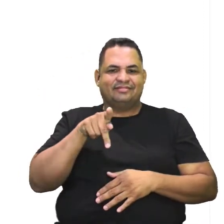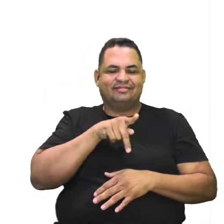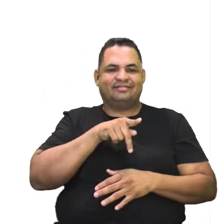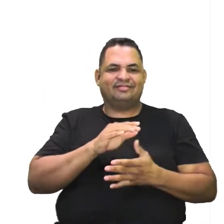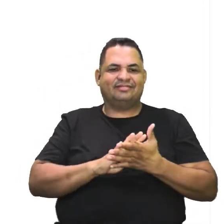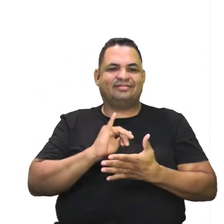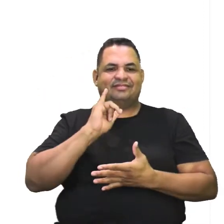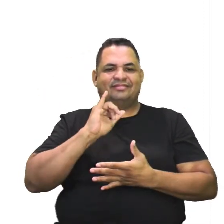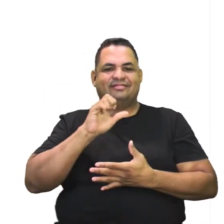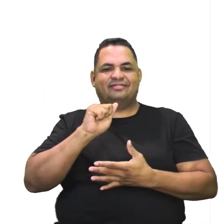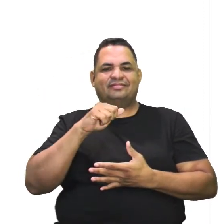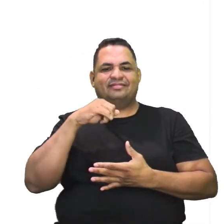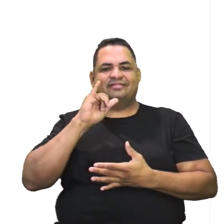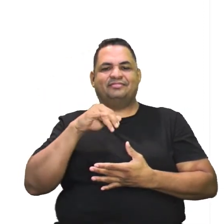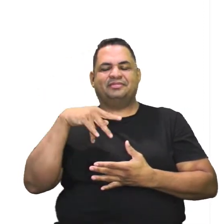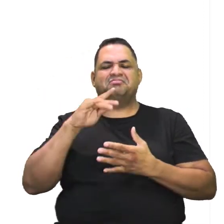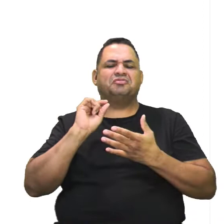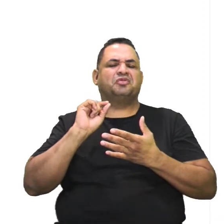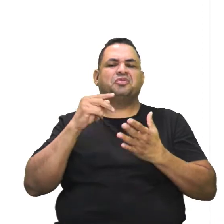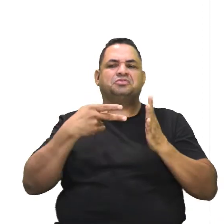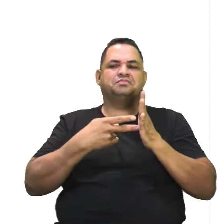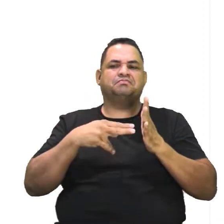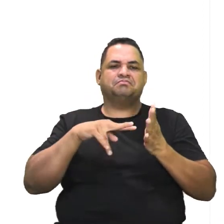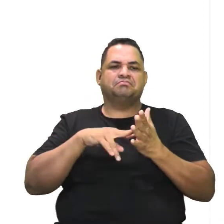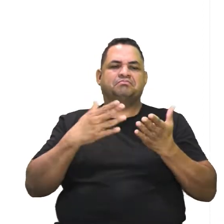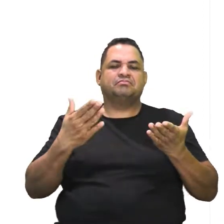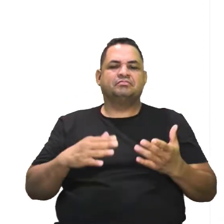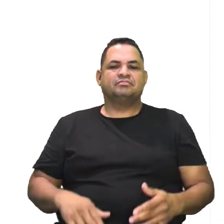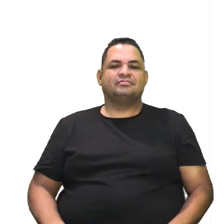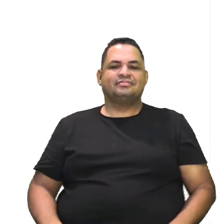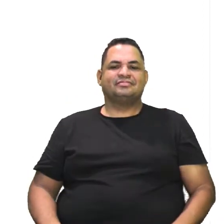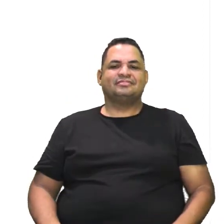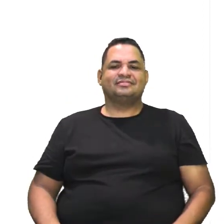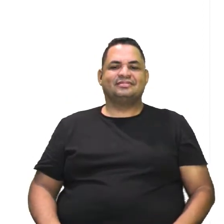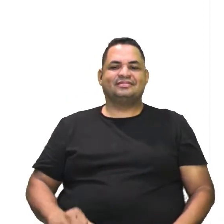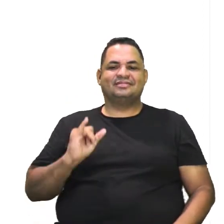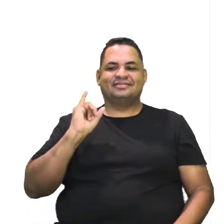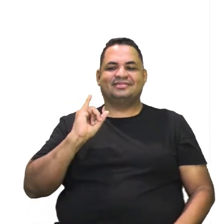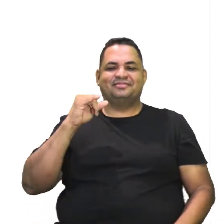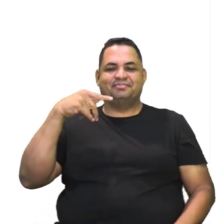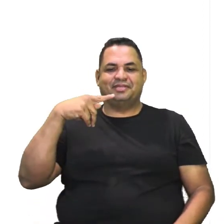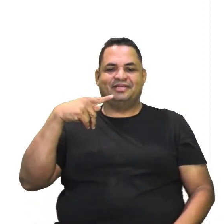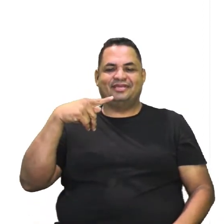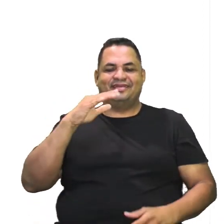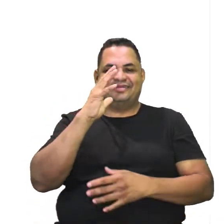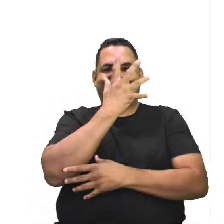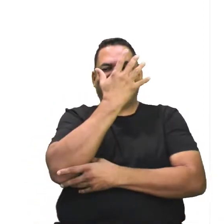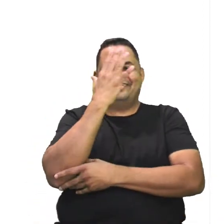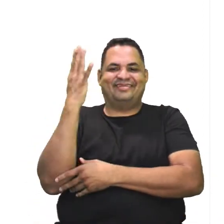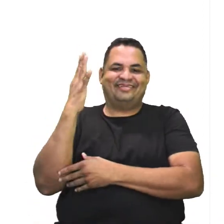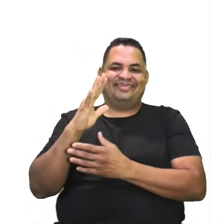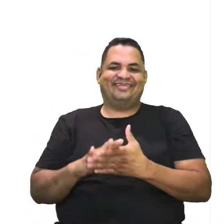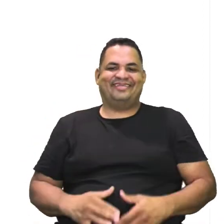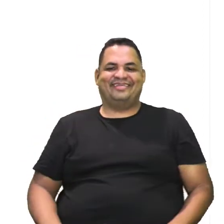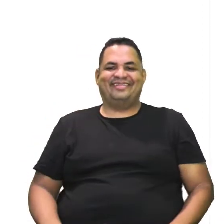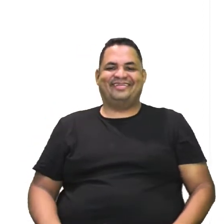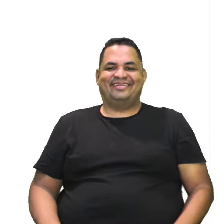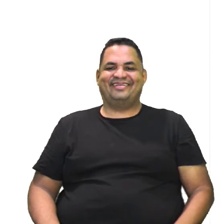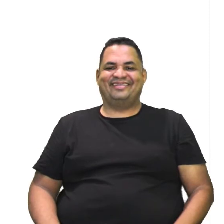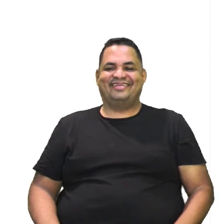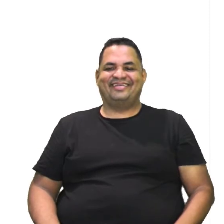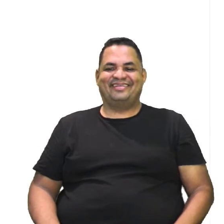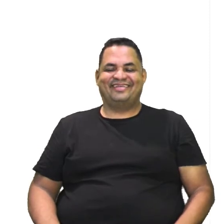com tal de IA, IP, o que isso significa, né? IP eu sei que é uma árvore, né? Tem IP ou é flamboyant?